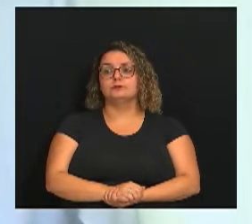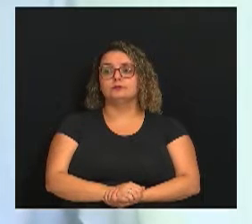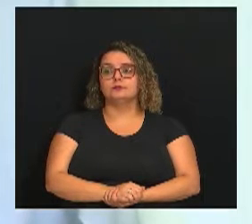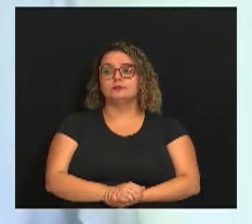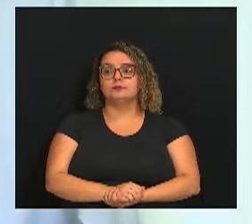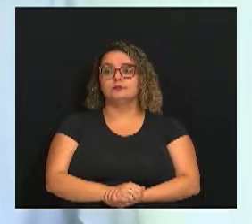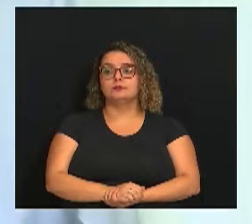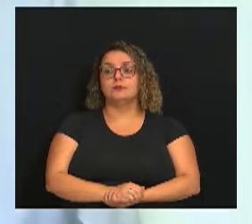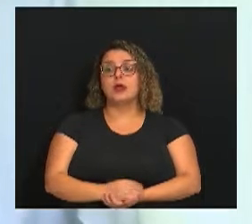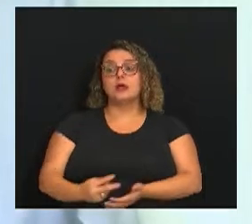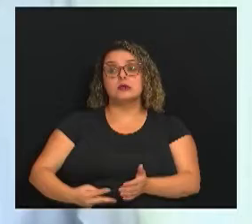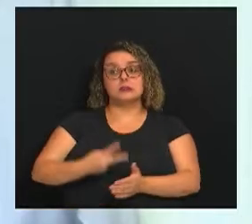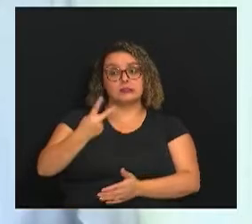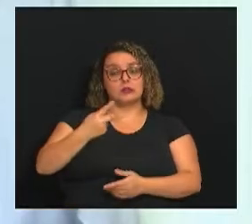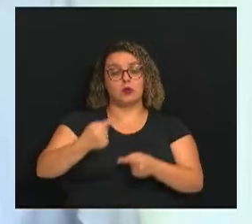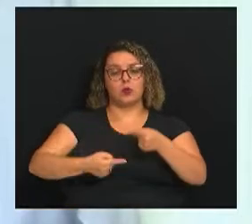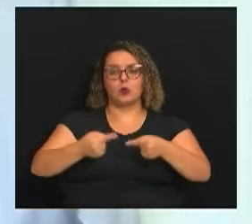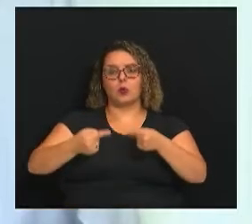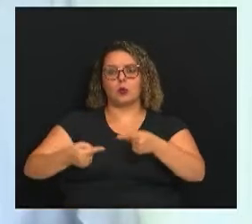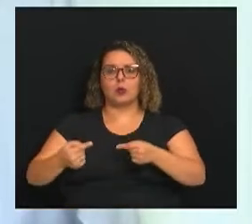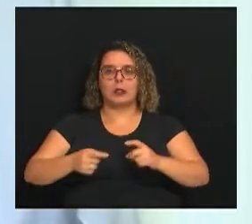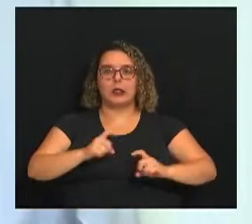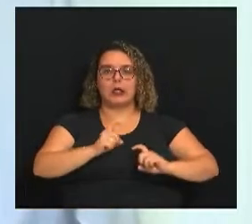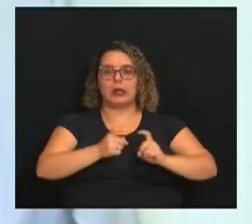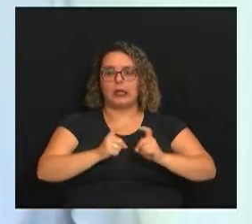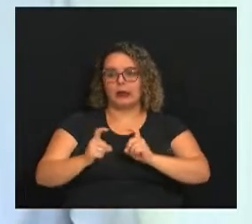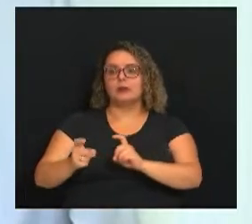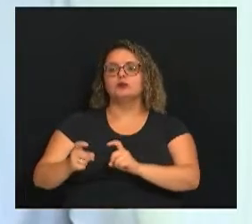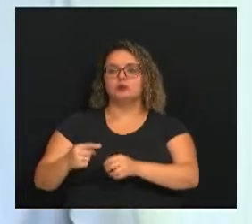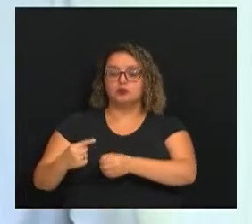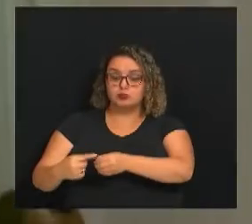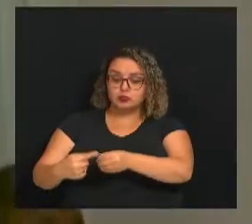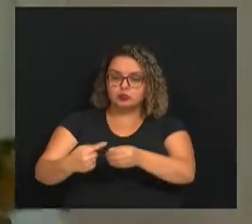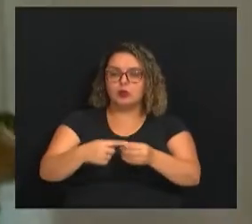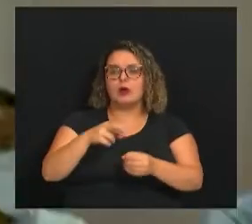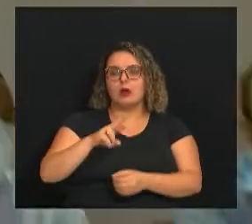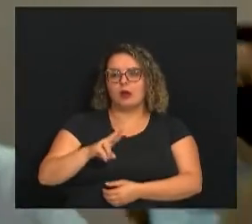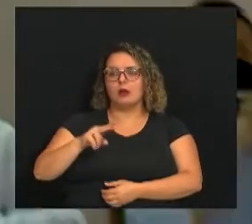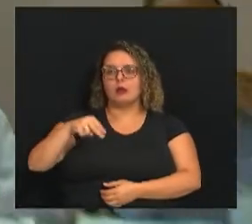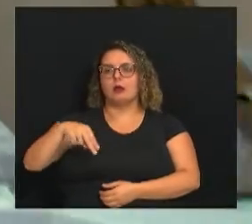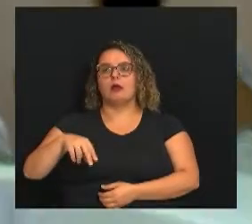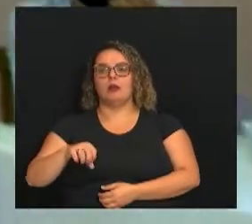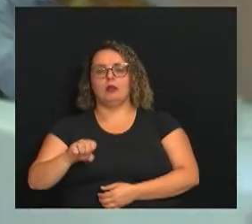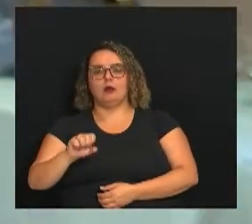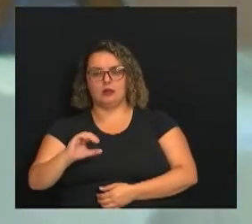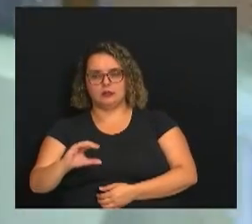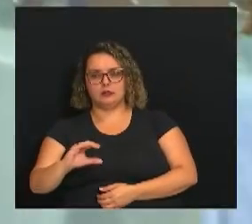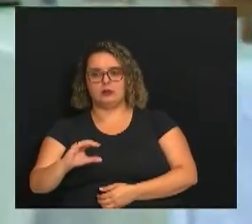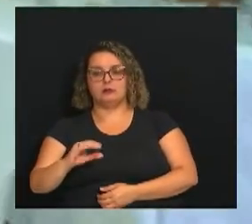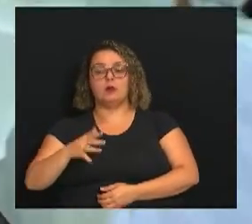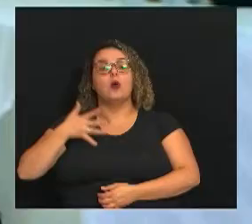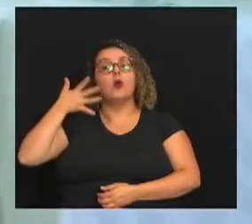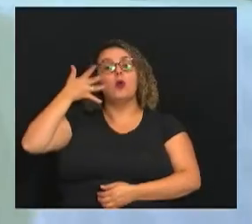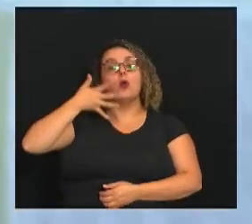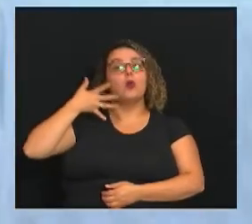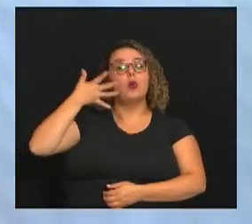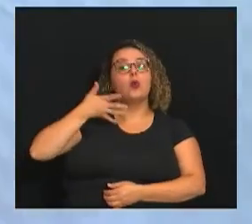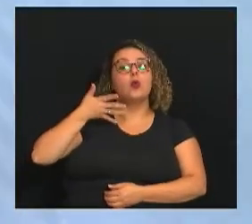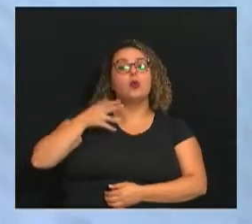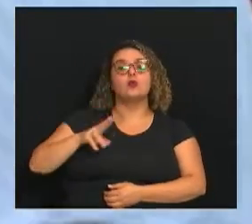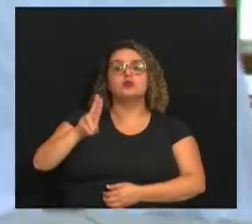A segunda reunião do ano do Parlamento Metropolitano da RMC começou com uma palestra sobre o uso correto